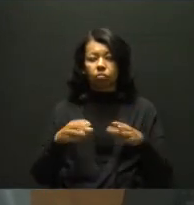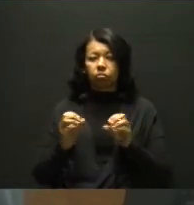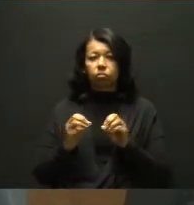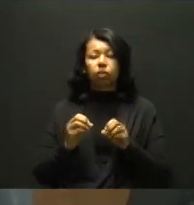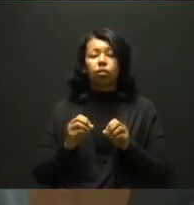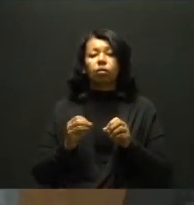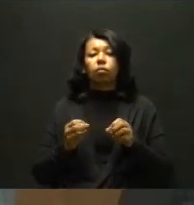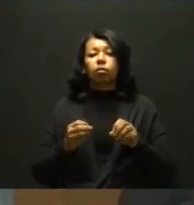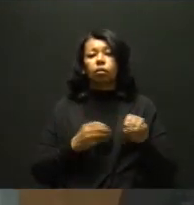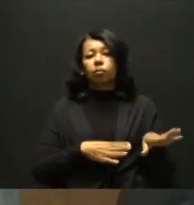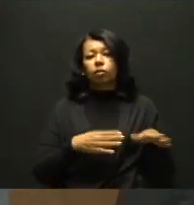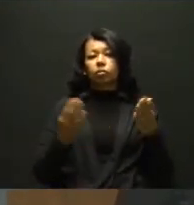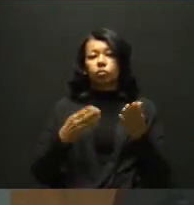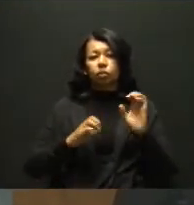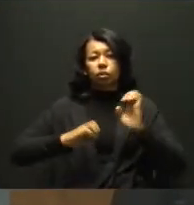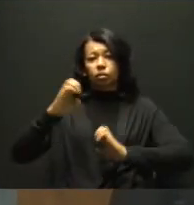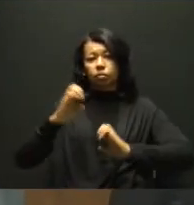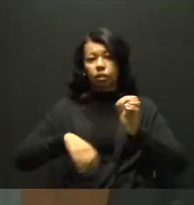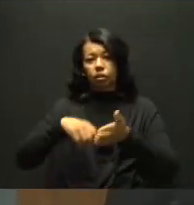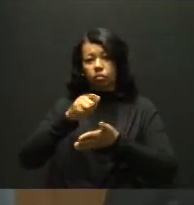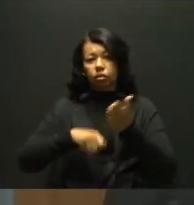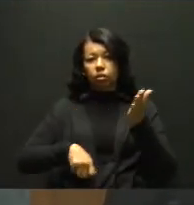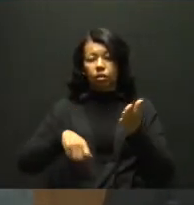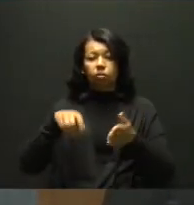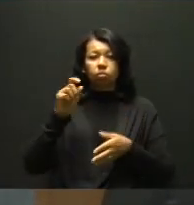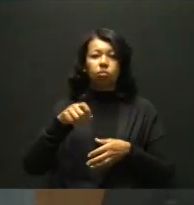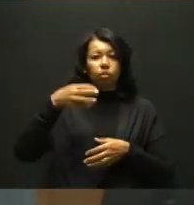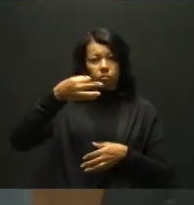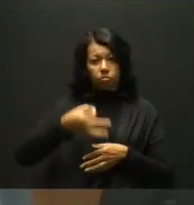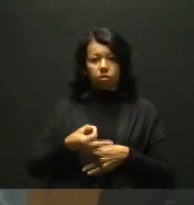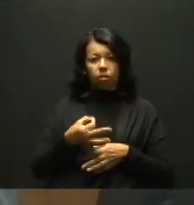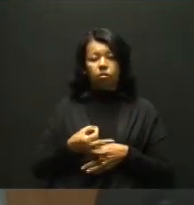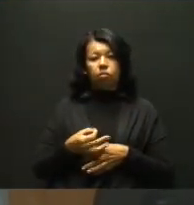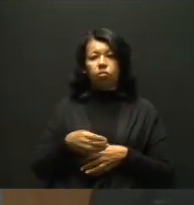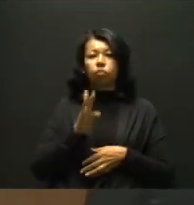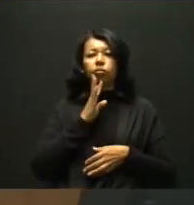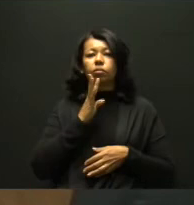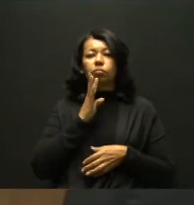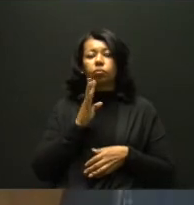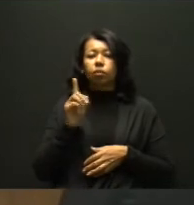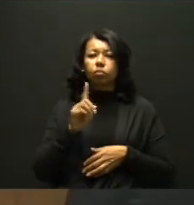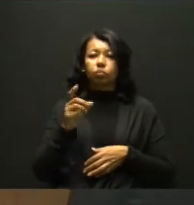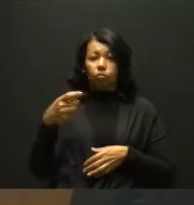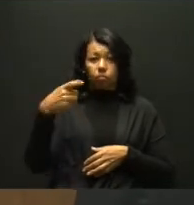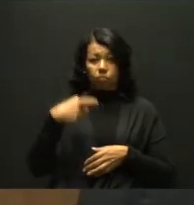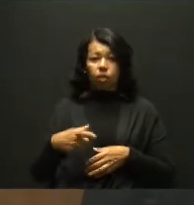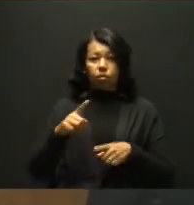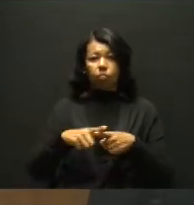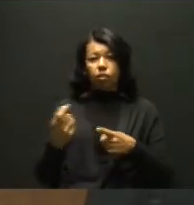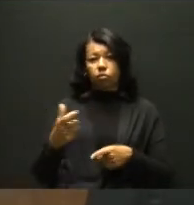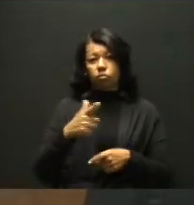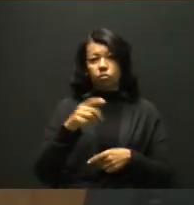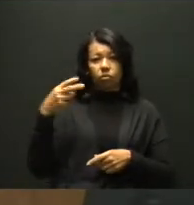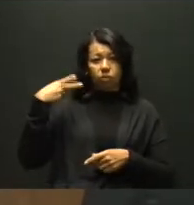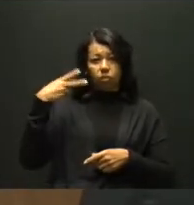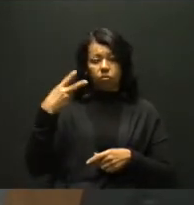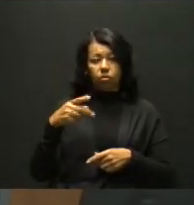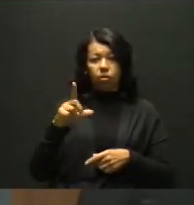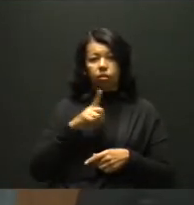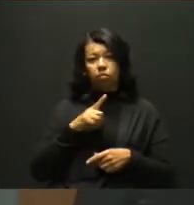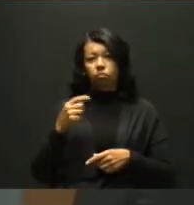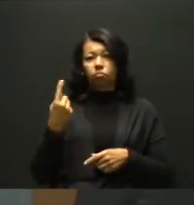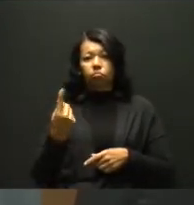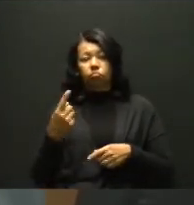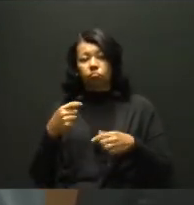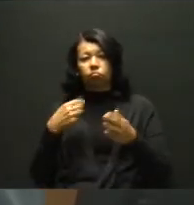pela função e hoje dessa empresa contratada estão sendo adequados de conhecimento não só meu mas de vários vereadores algumas unidades